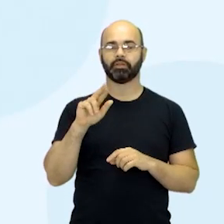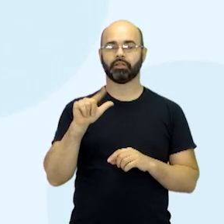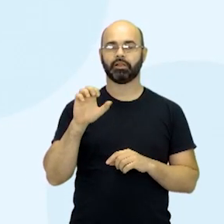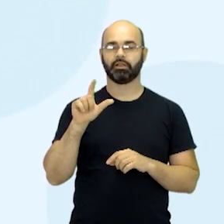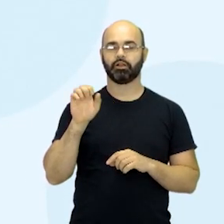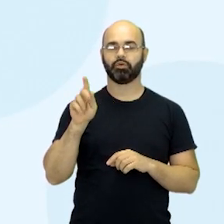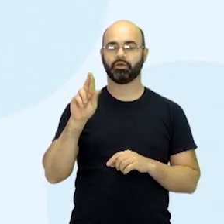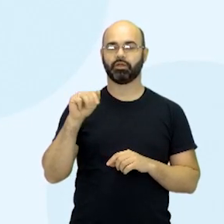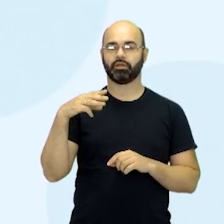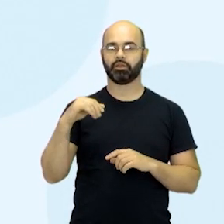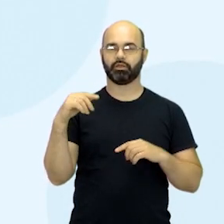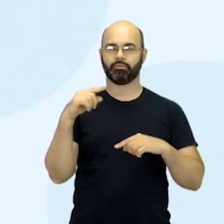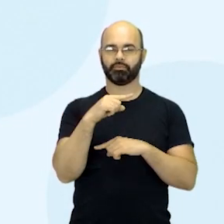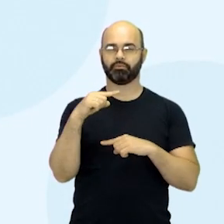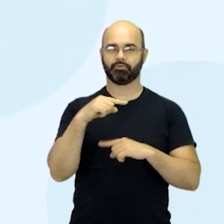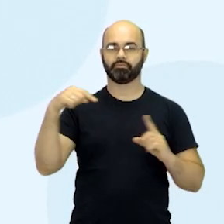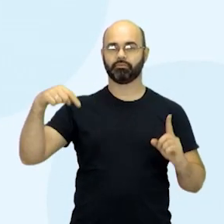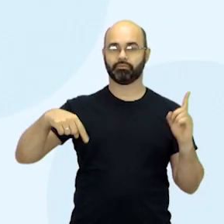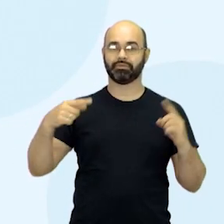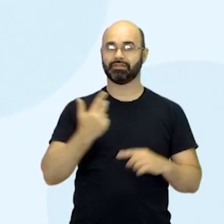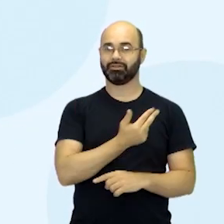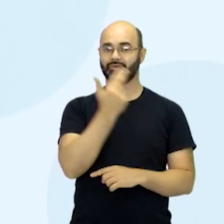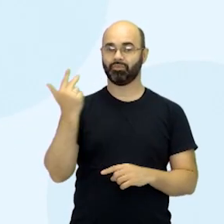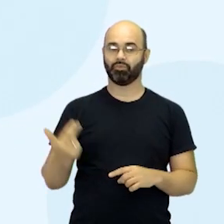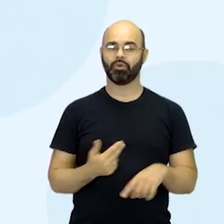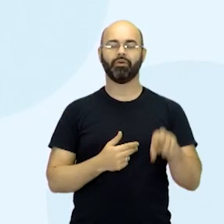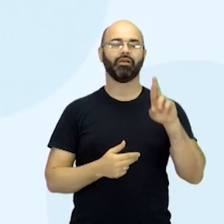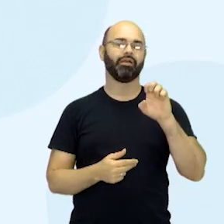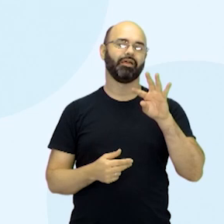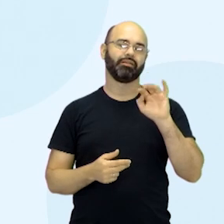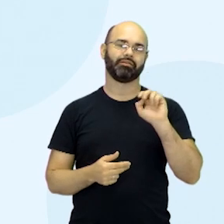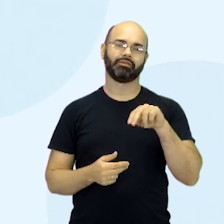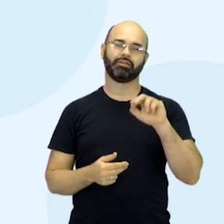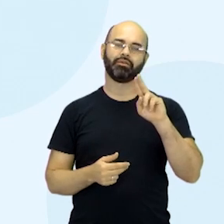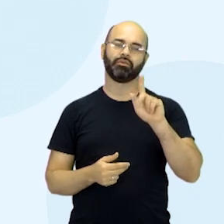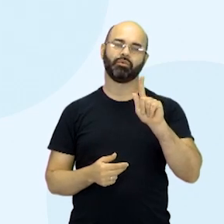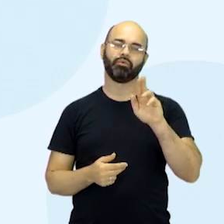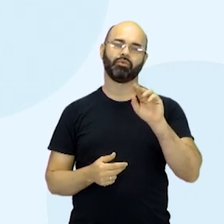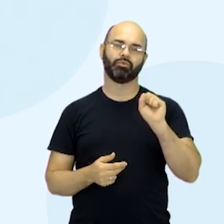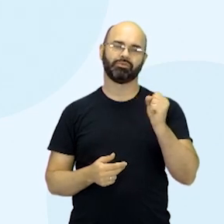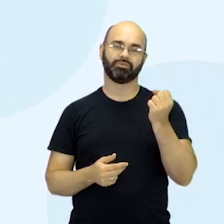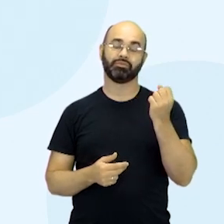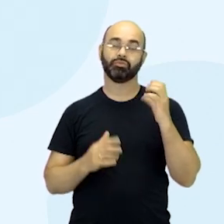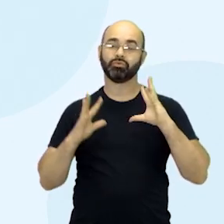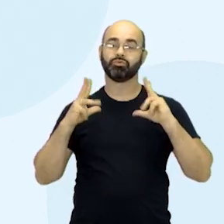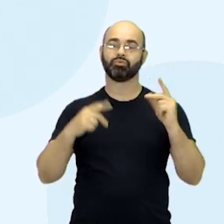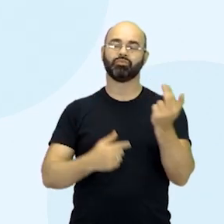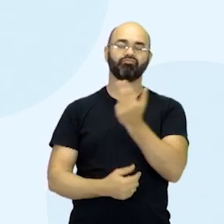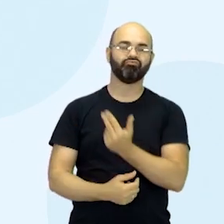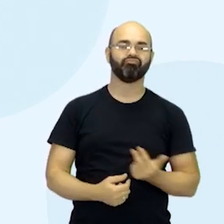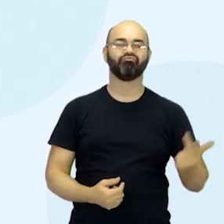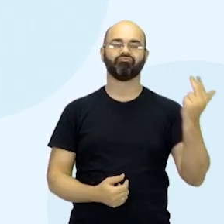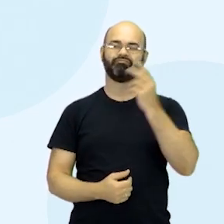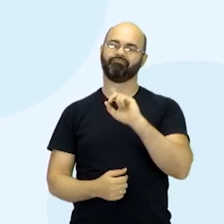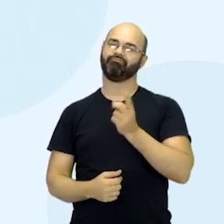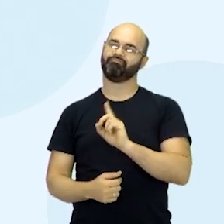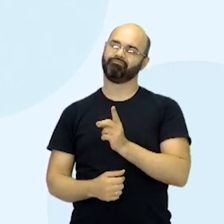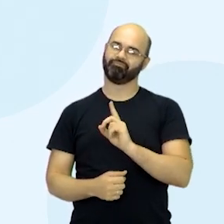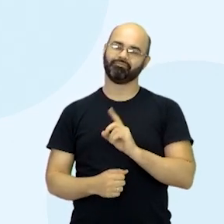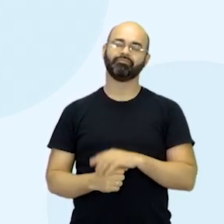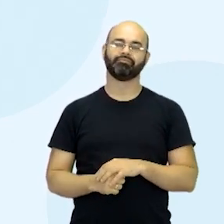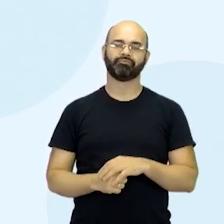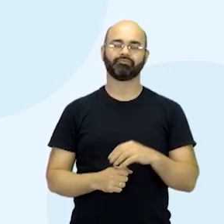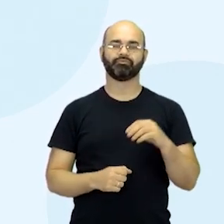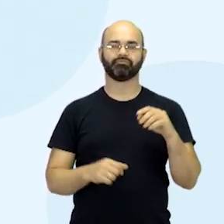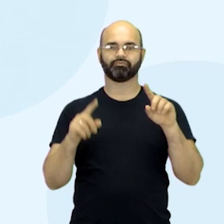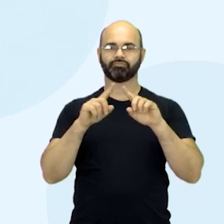4 lados com medidas iguais? Os retângulos não são todos que possuem 4 lados iguais, né? Eu estaria generalizando nesse caso, né? O